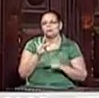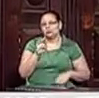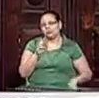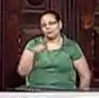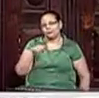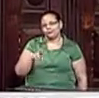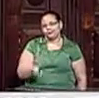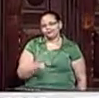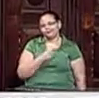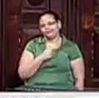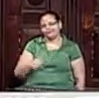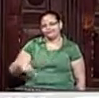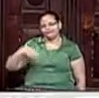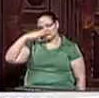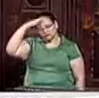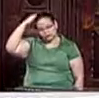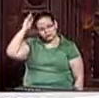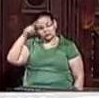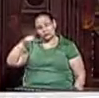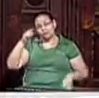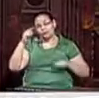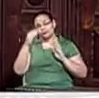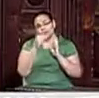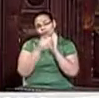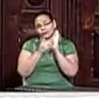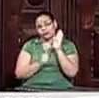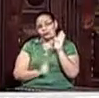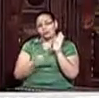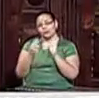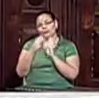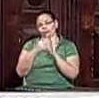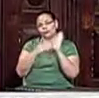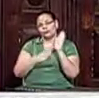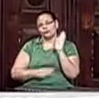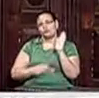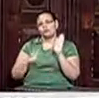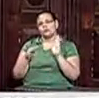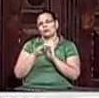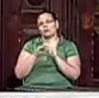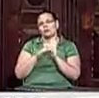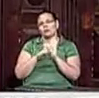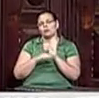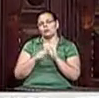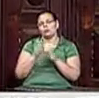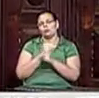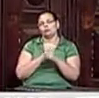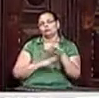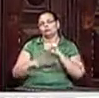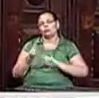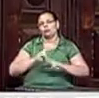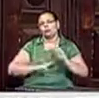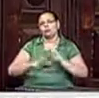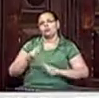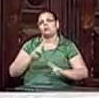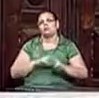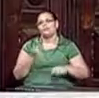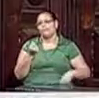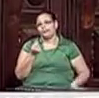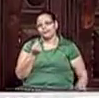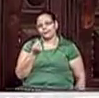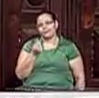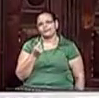Temer-Meirelles, retirando da metodologia de cálculo dos royalties o preço de venda